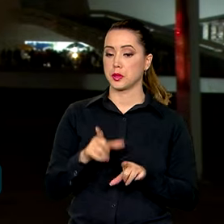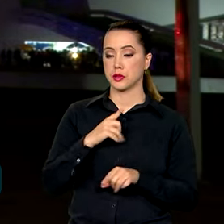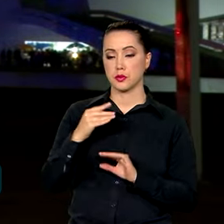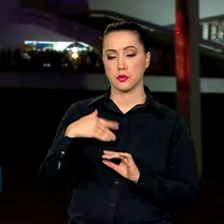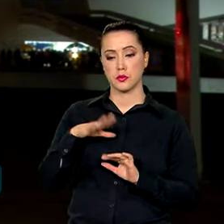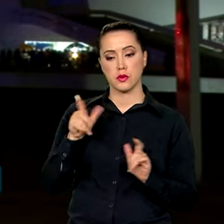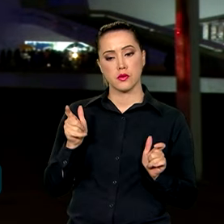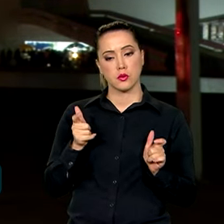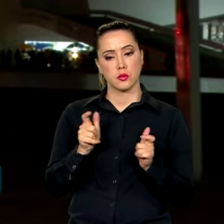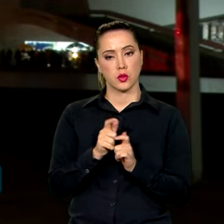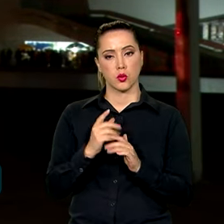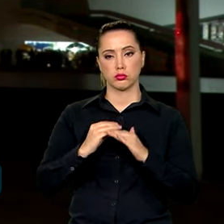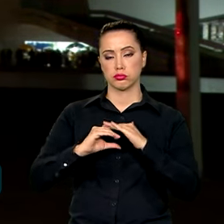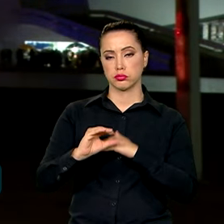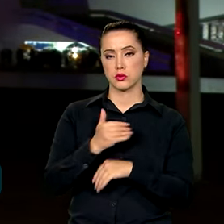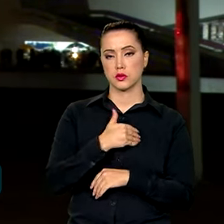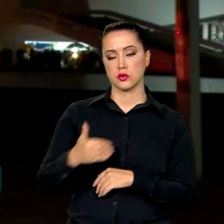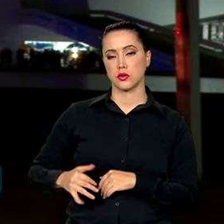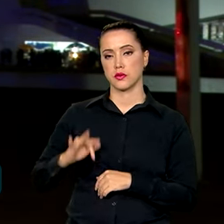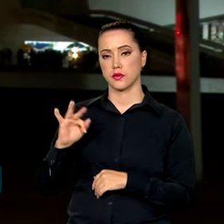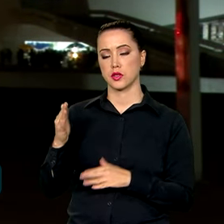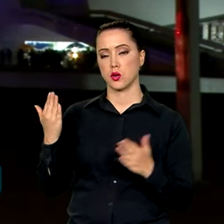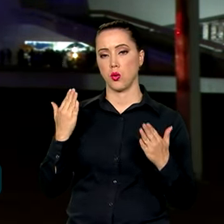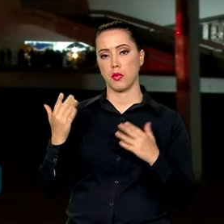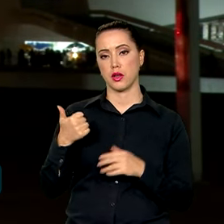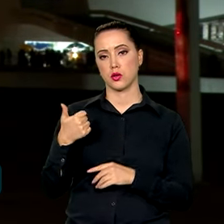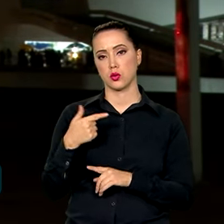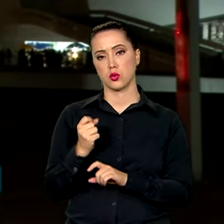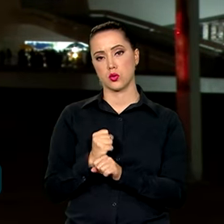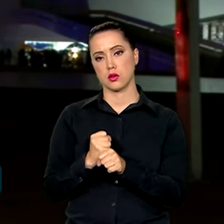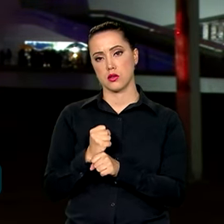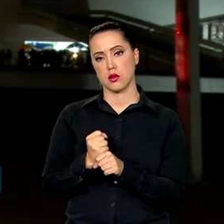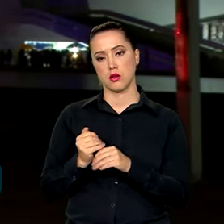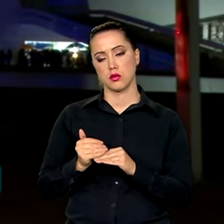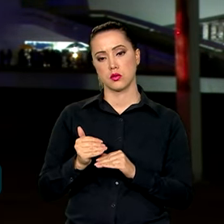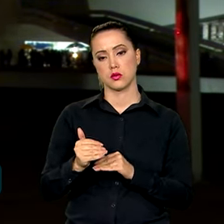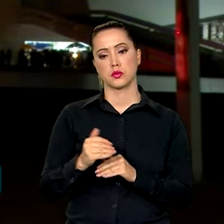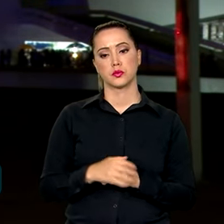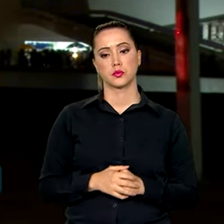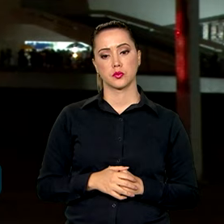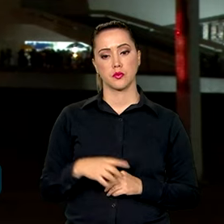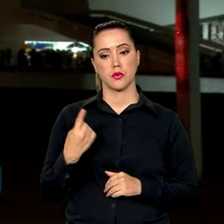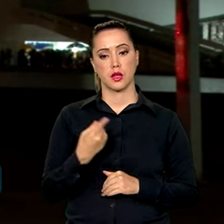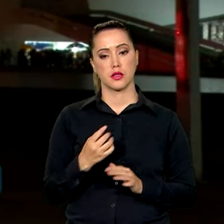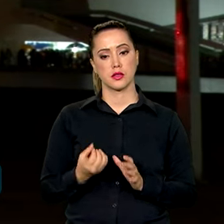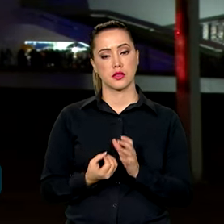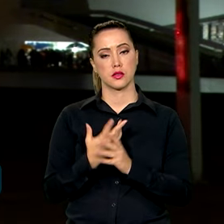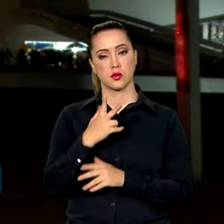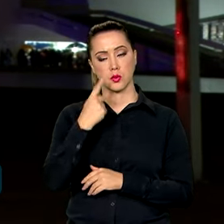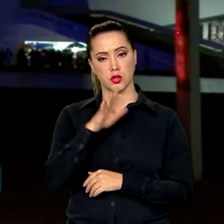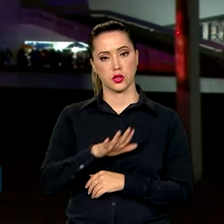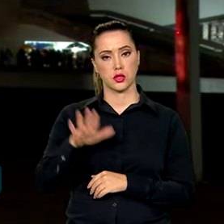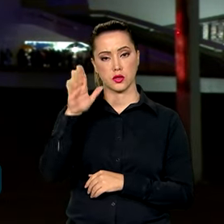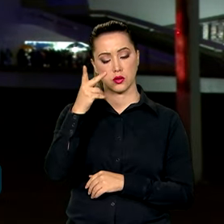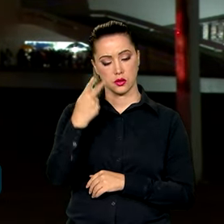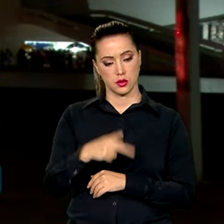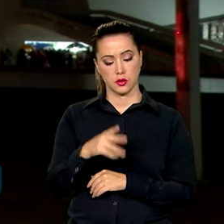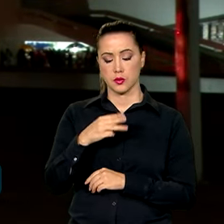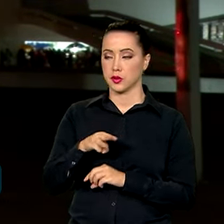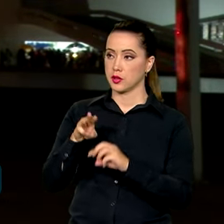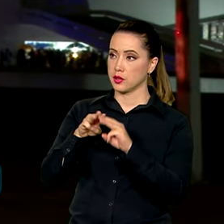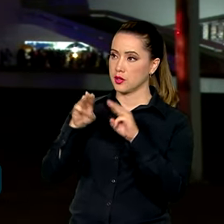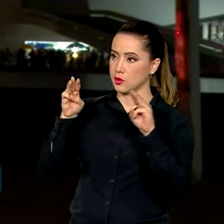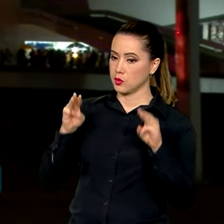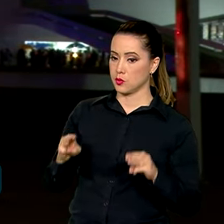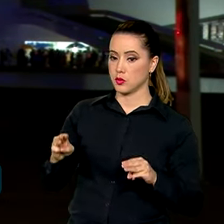dos menores investimentos federais em 12 anos. E esse lançamento da Política Nacional Aldir Blanc, aqui no Museu